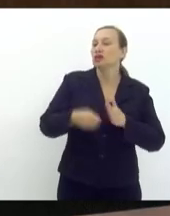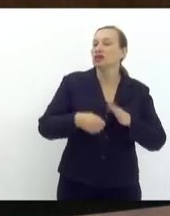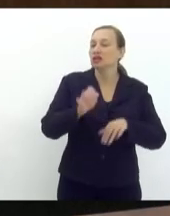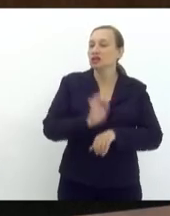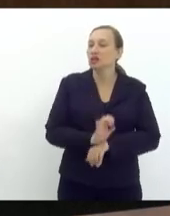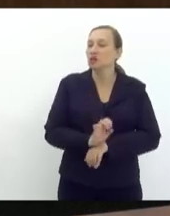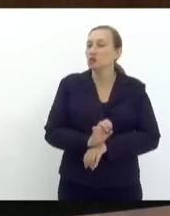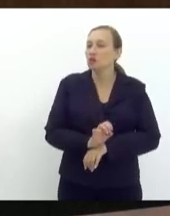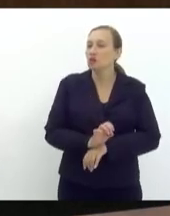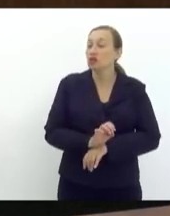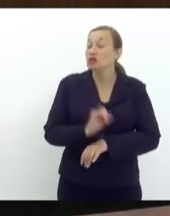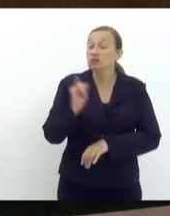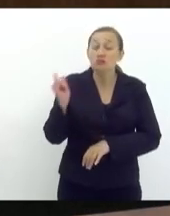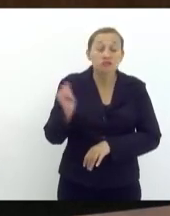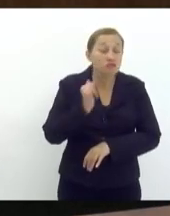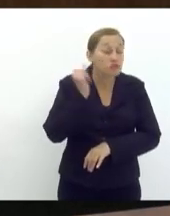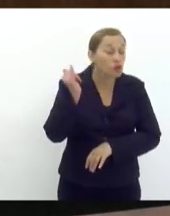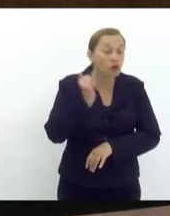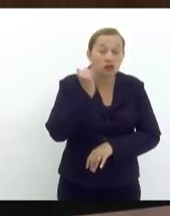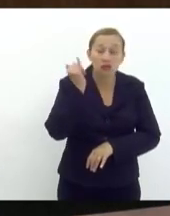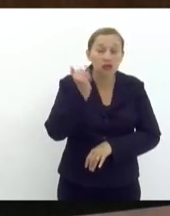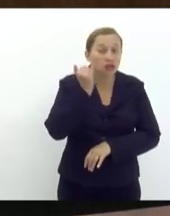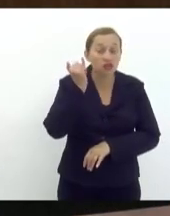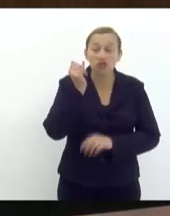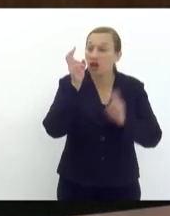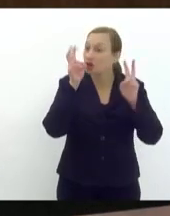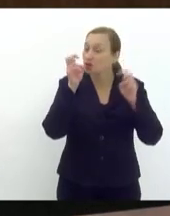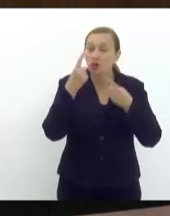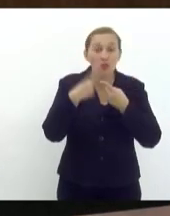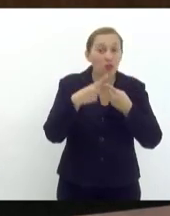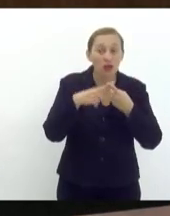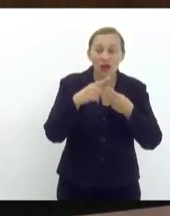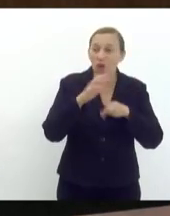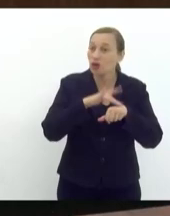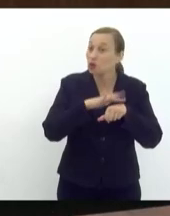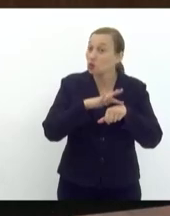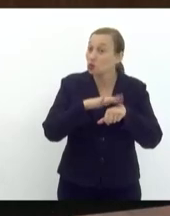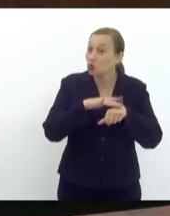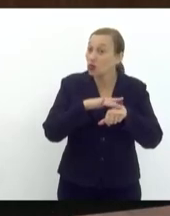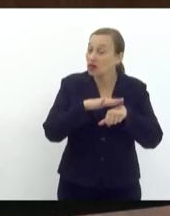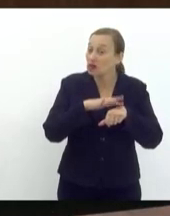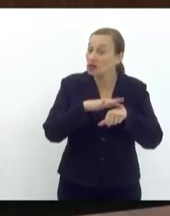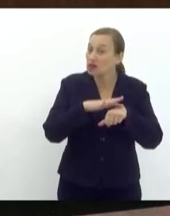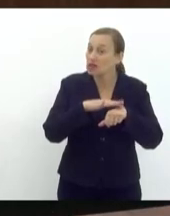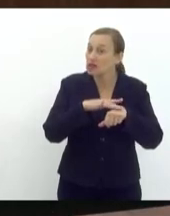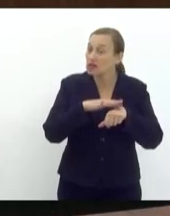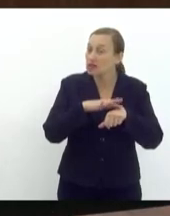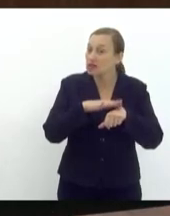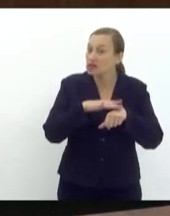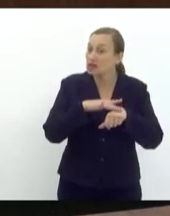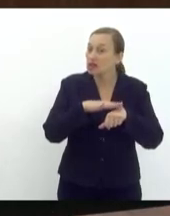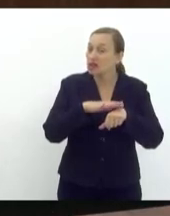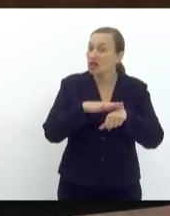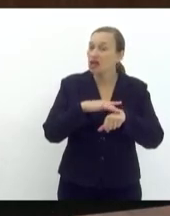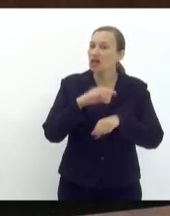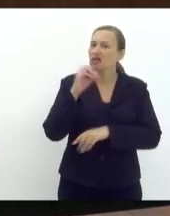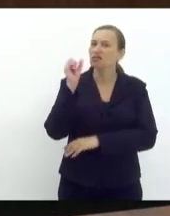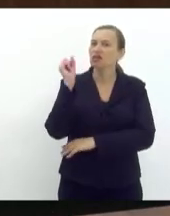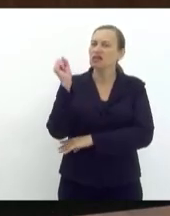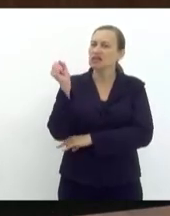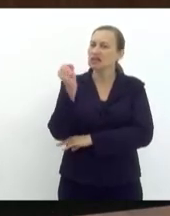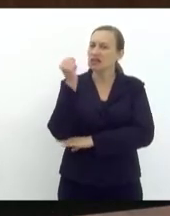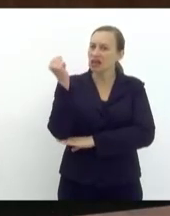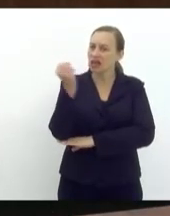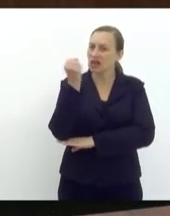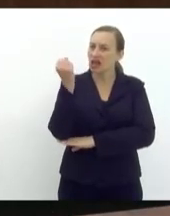esta importante questão porque é uma doença Rara assim síndrome de Angel é uma dessa Hari pouco